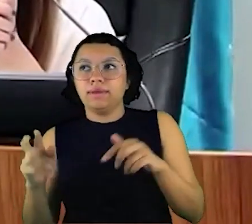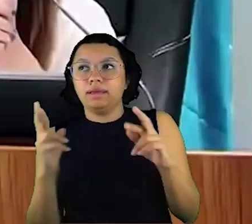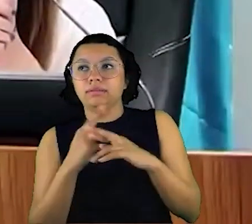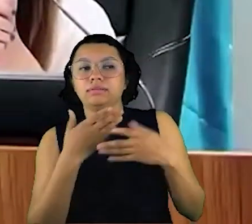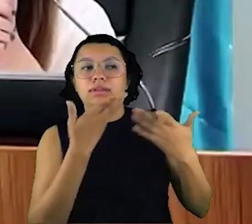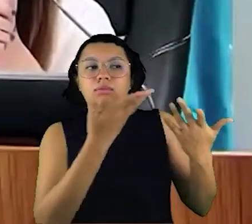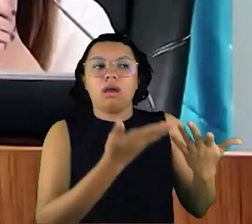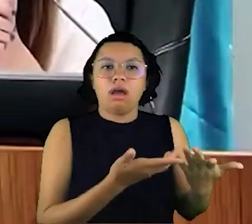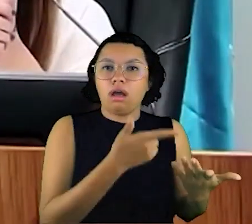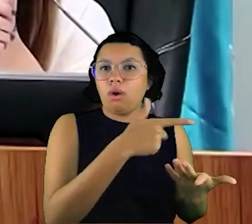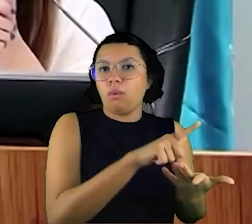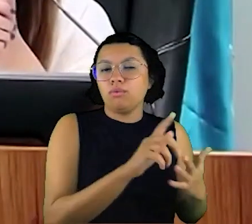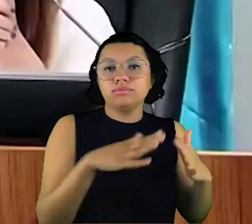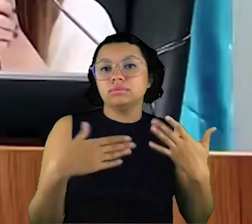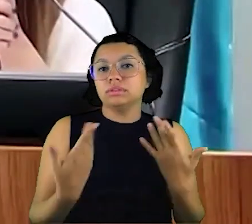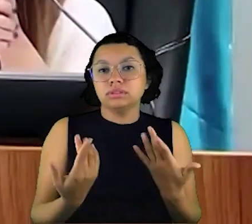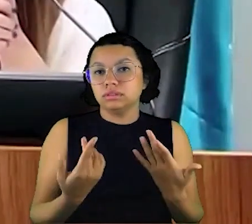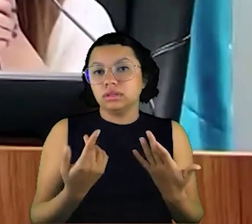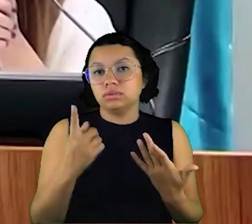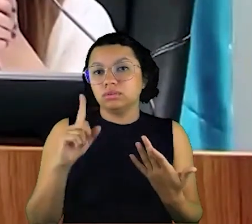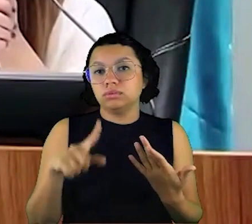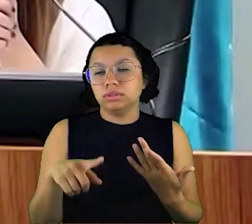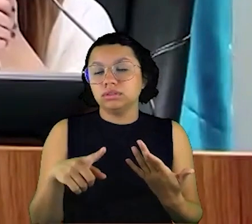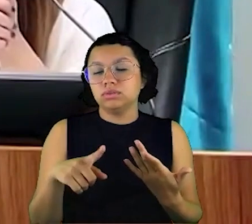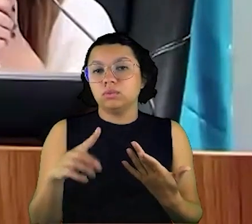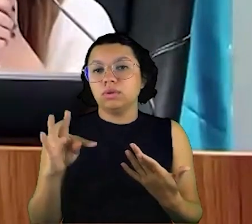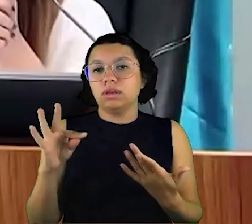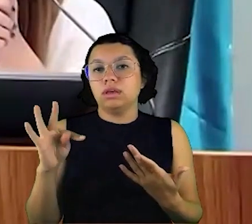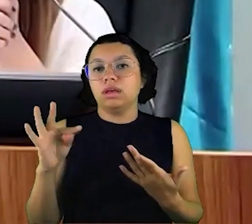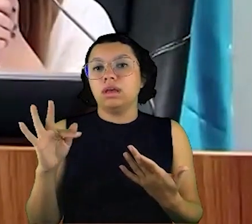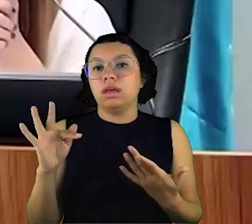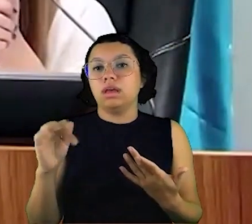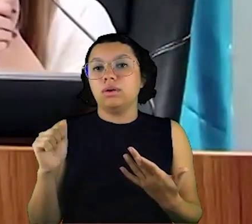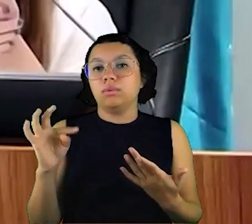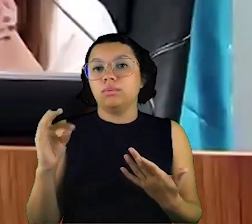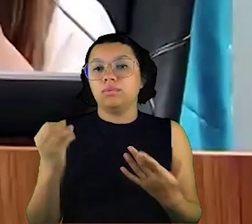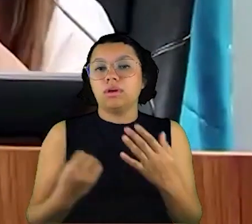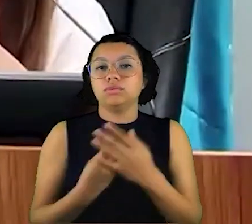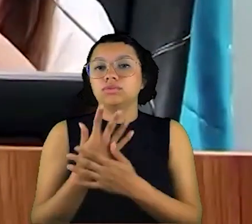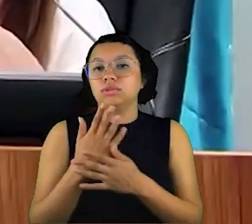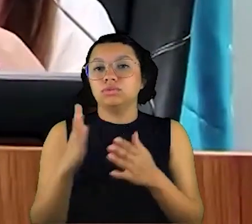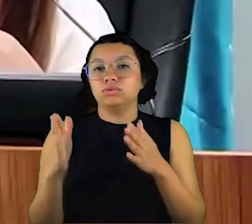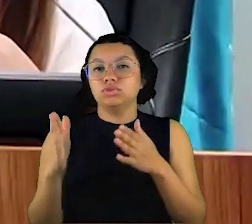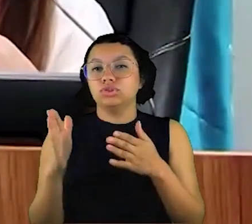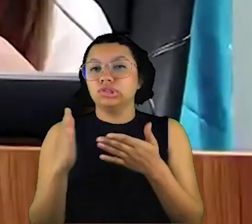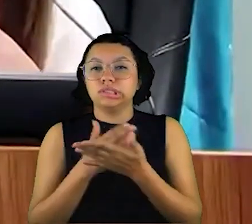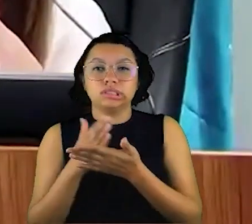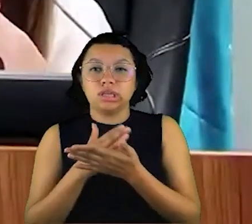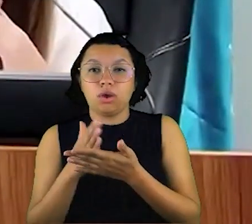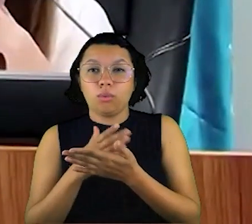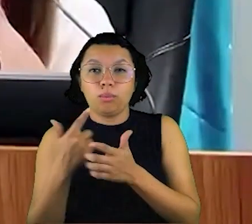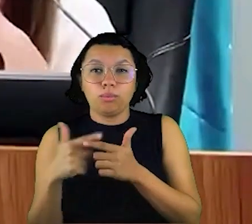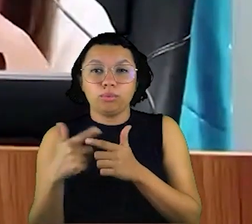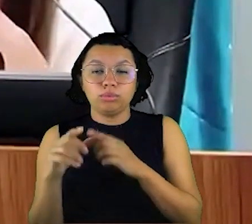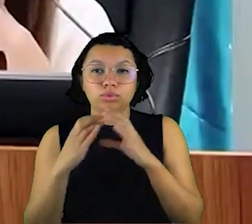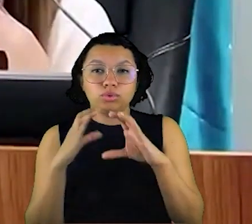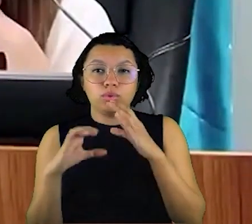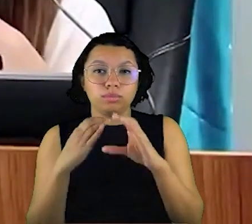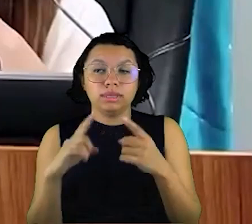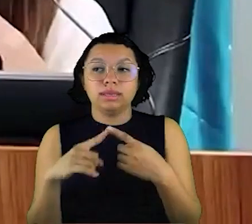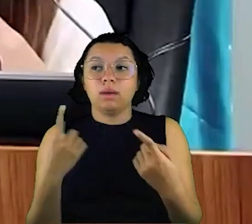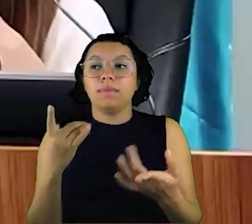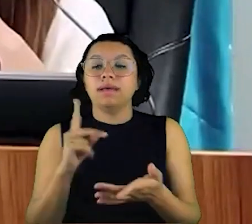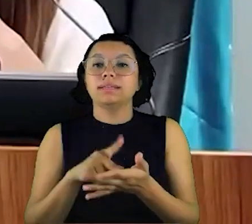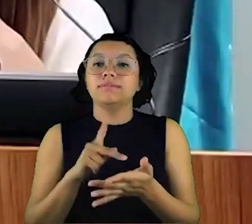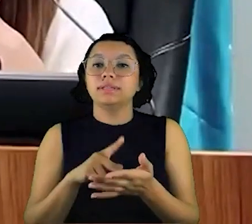detrimento de outros. Então, pode que isso seja um fato gerador de algum nível de ruído, né? Pode ser. Mas o fato